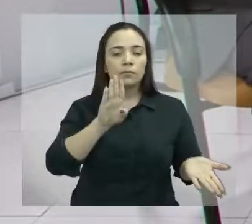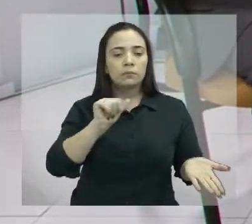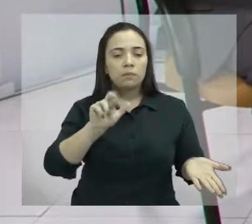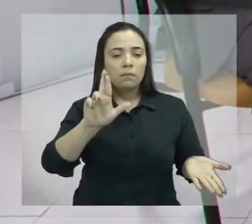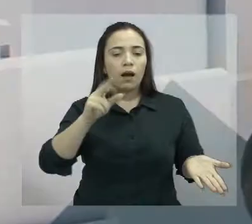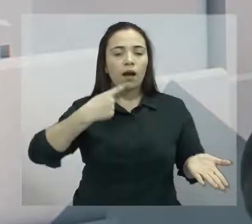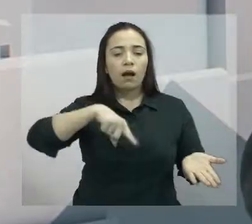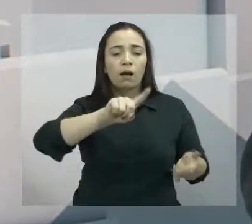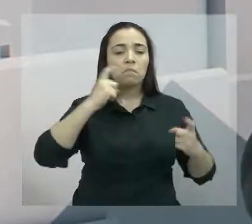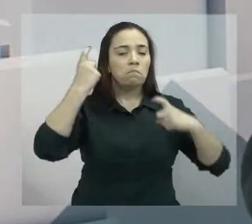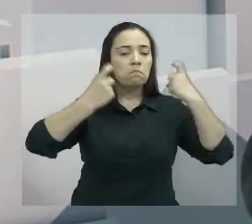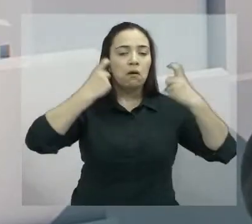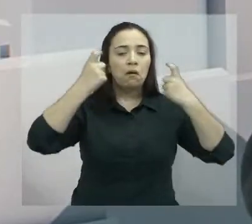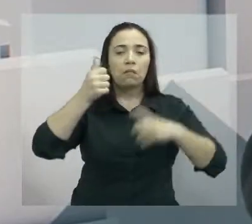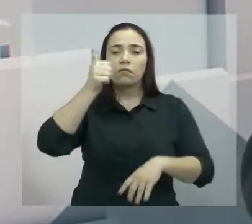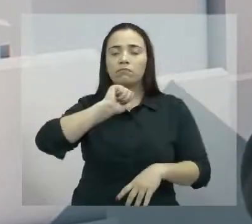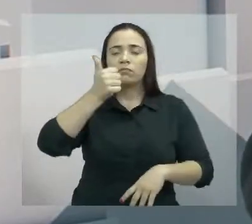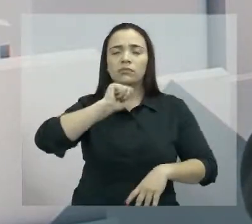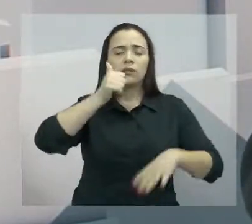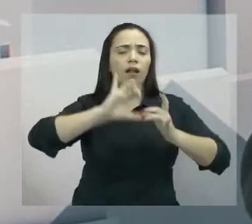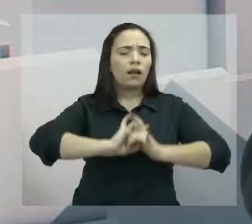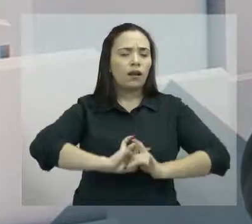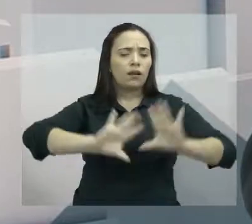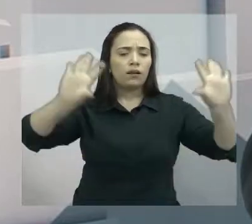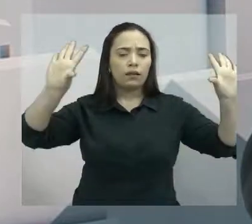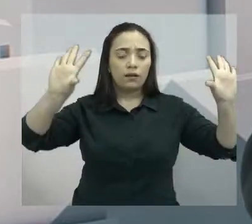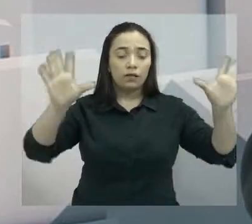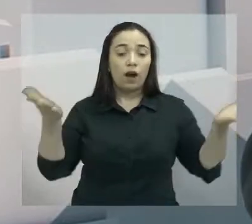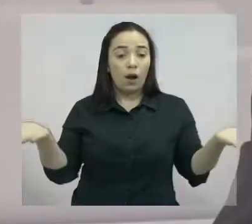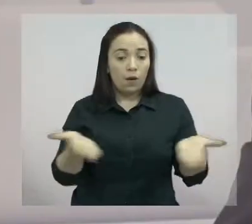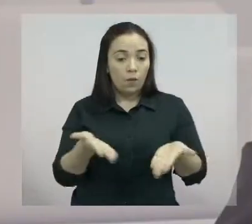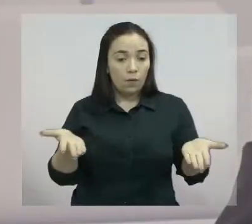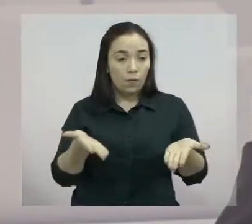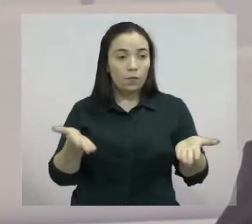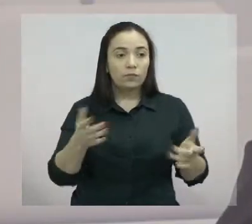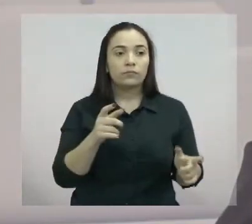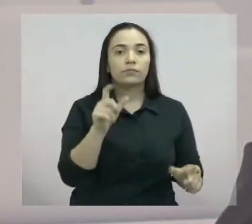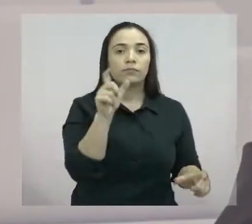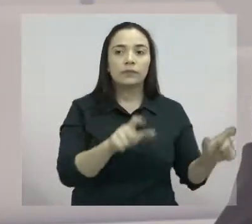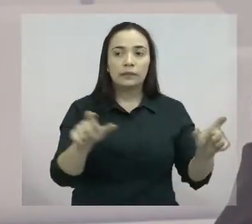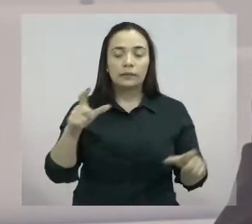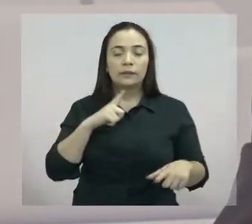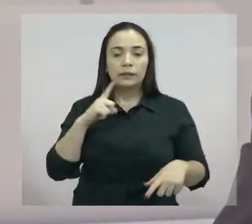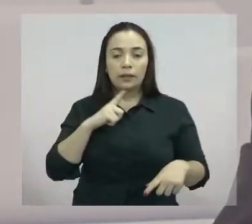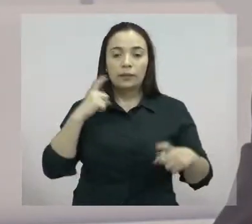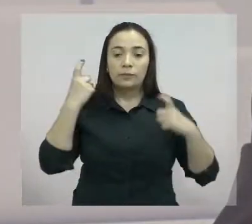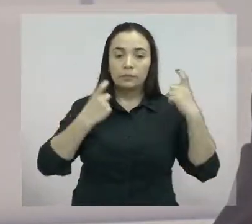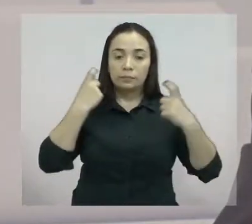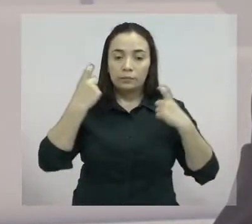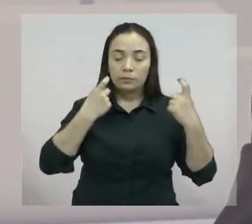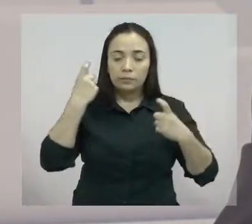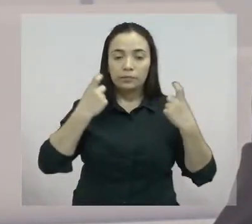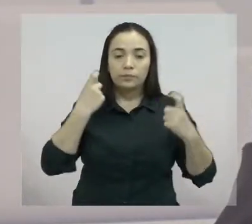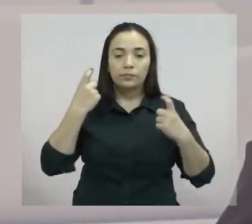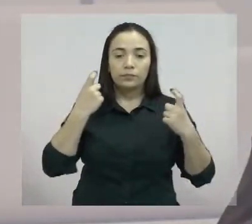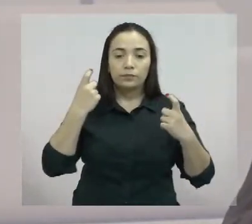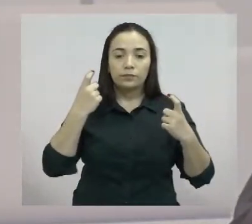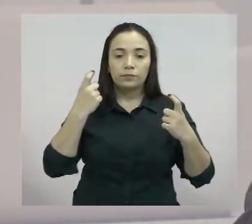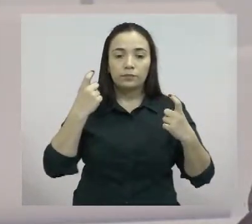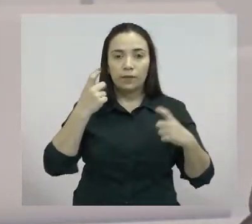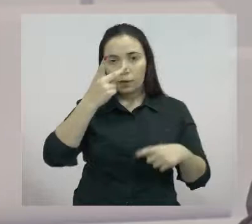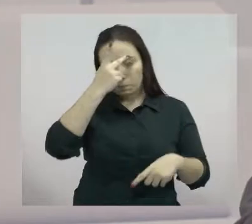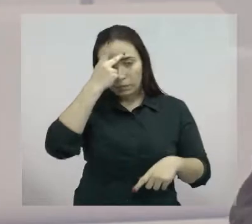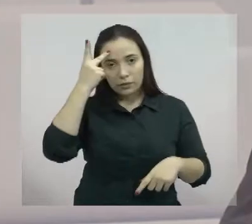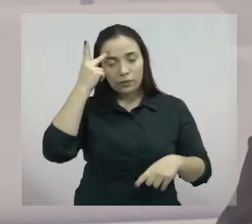sem nenhum problema, bebiam à vontade e tal. Hoje, a gente já sabe, no círculo de amizades da gente, pessoas que vão, não, eu vou ir